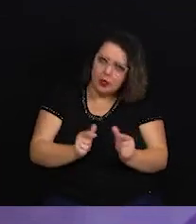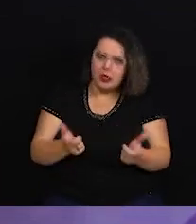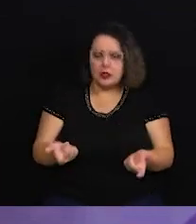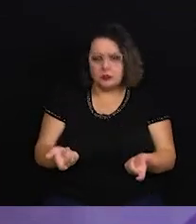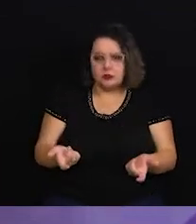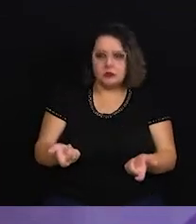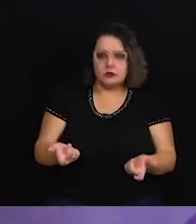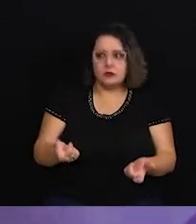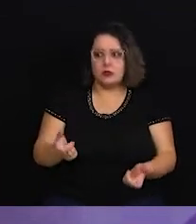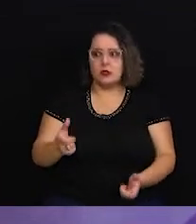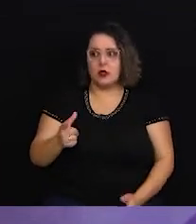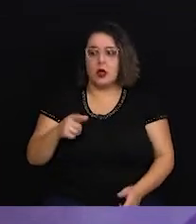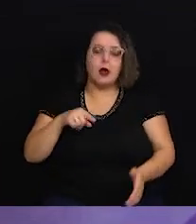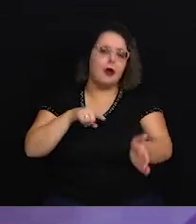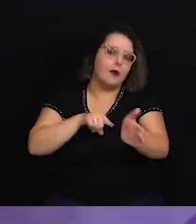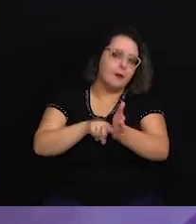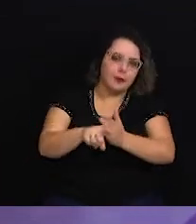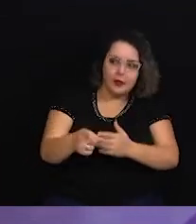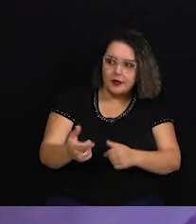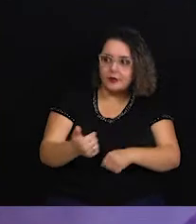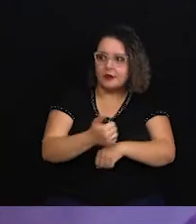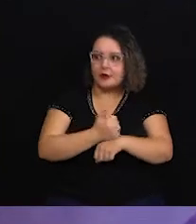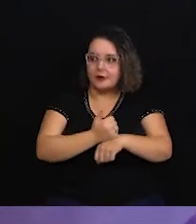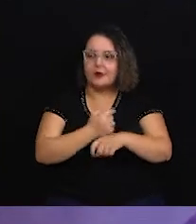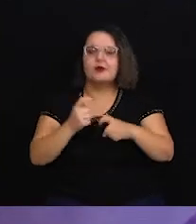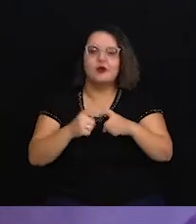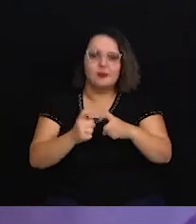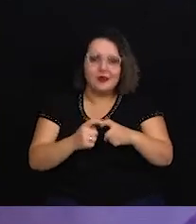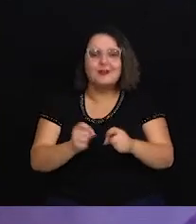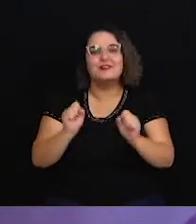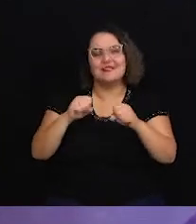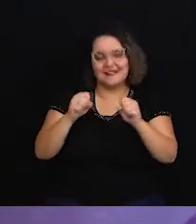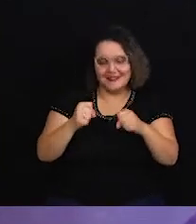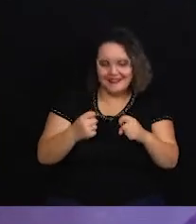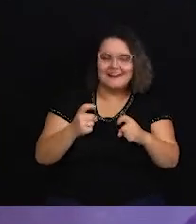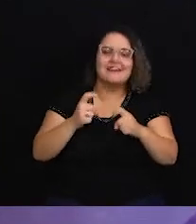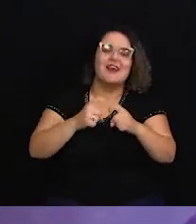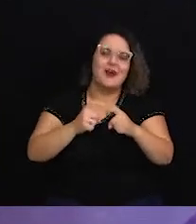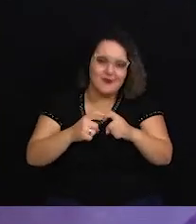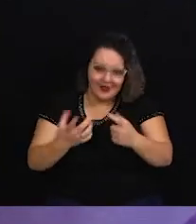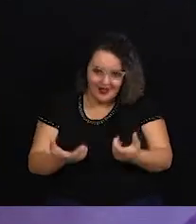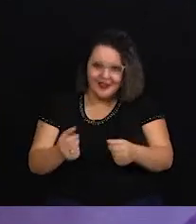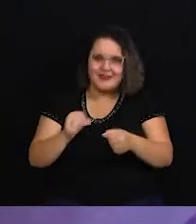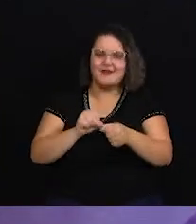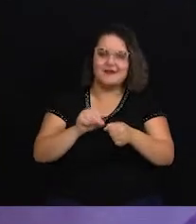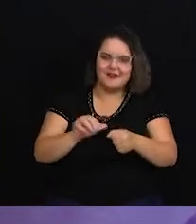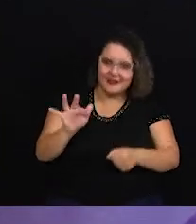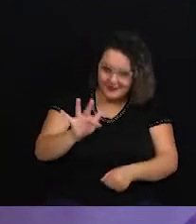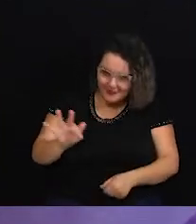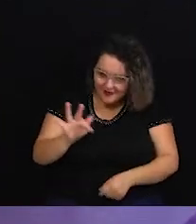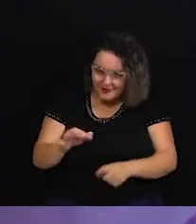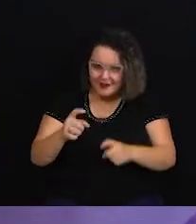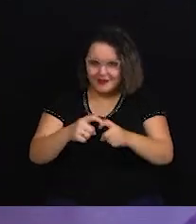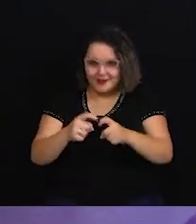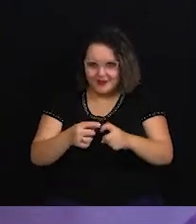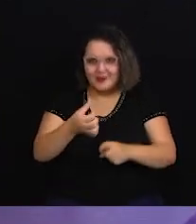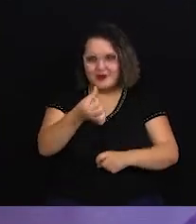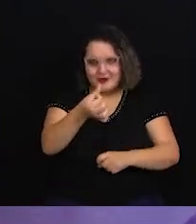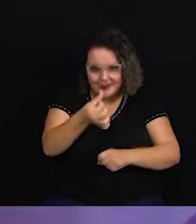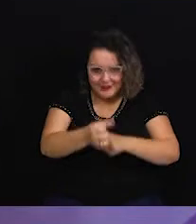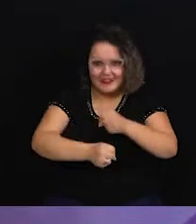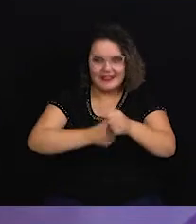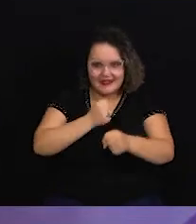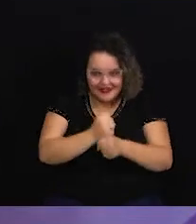menos, mas ainda tem um desconhecimento. Alguns perguntam se o anestesista é médico. Sim, o anestesista é médico, ele fez a faculdade de medicina,